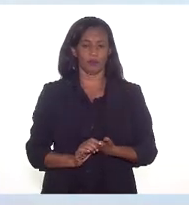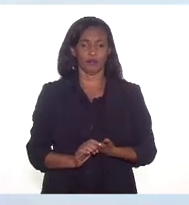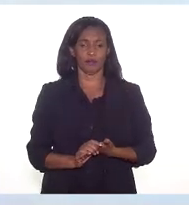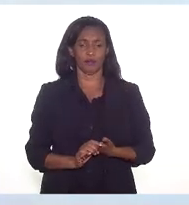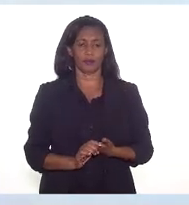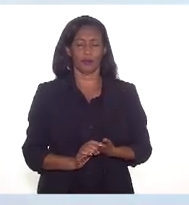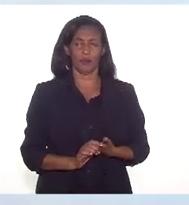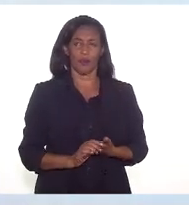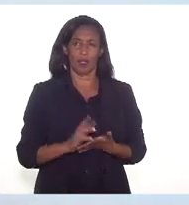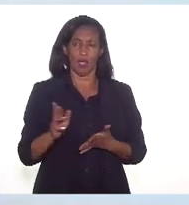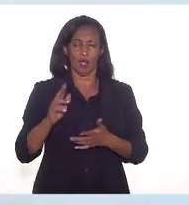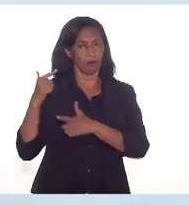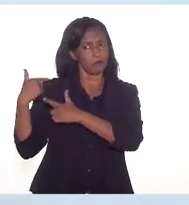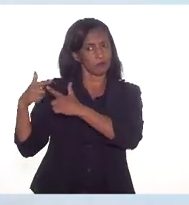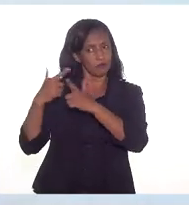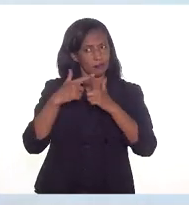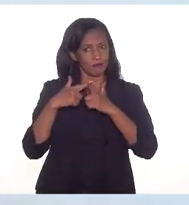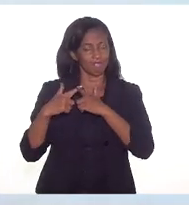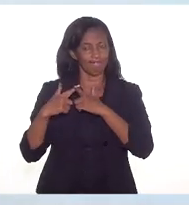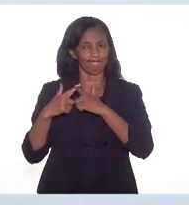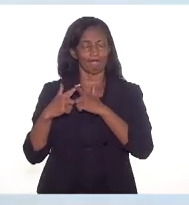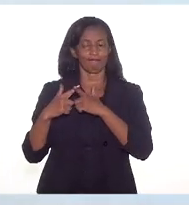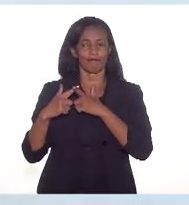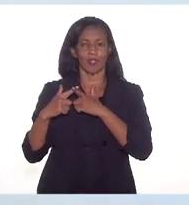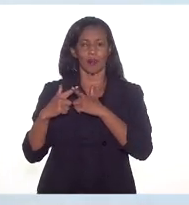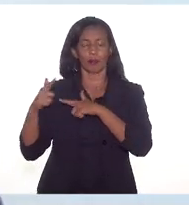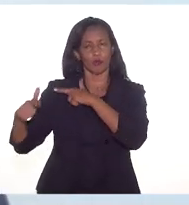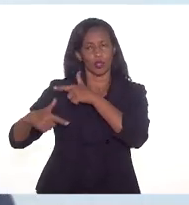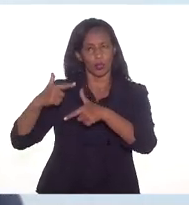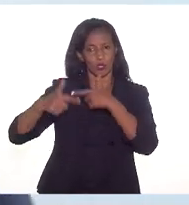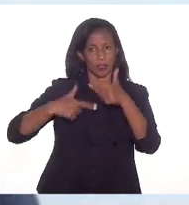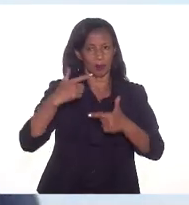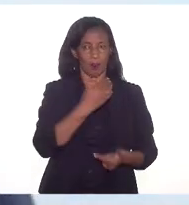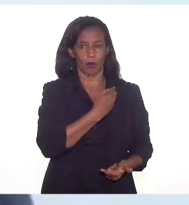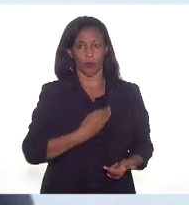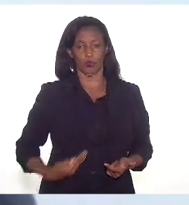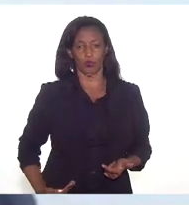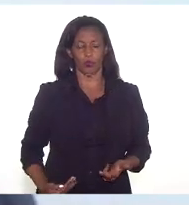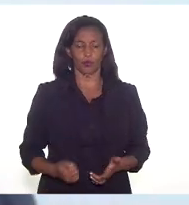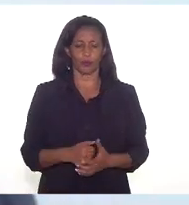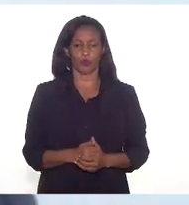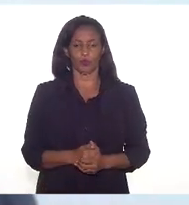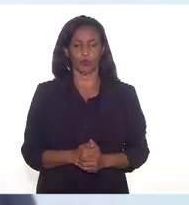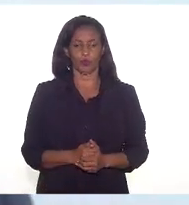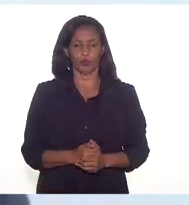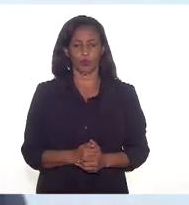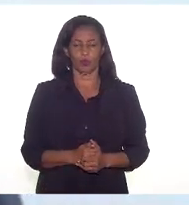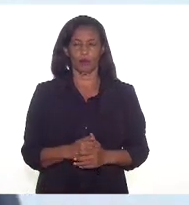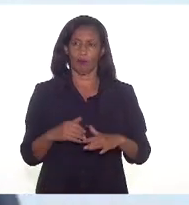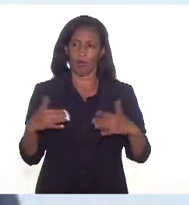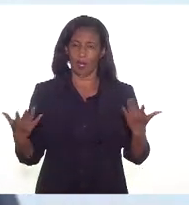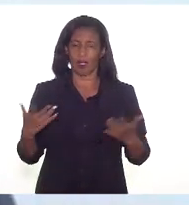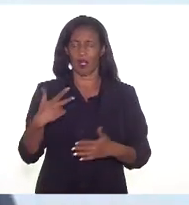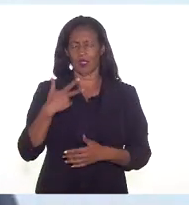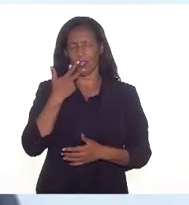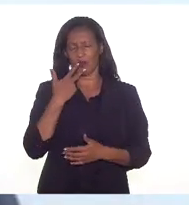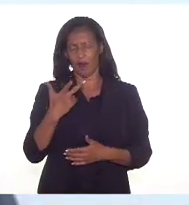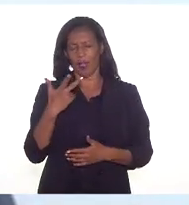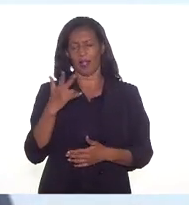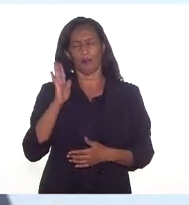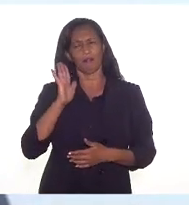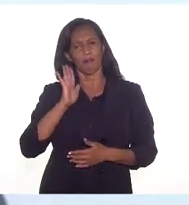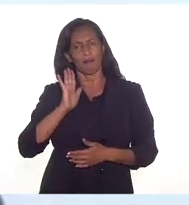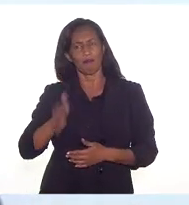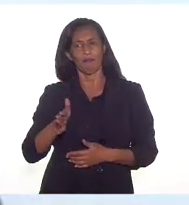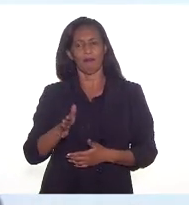uma série de riscos para a manutenção de vários serviços públicos essenciais. Era essa fala, enfim, mais uma prestação de